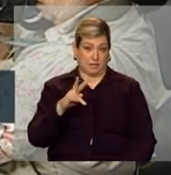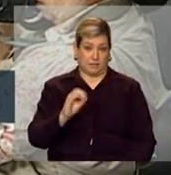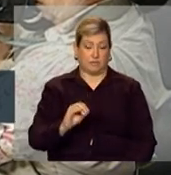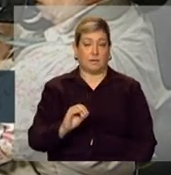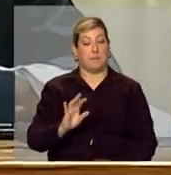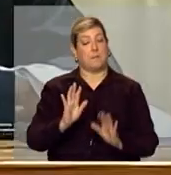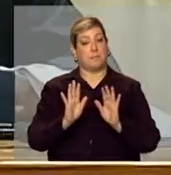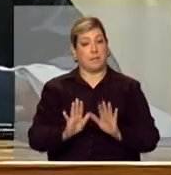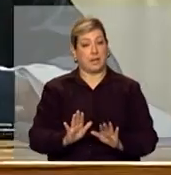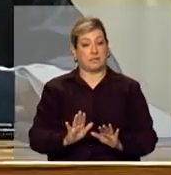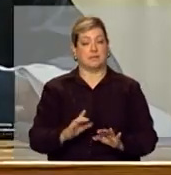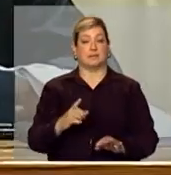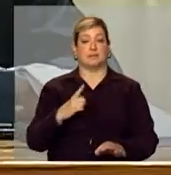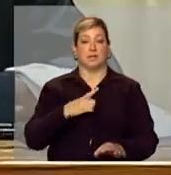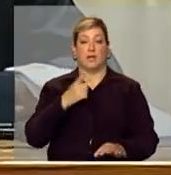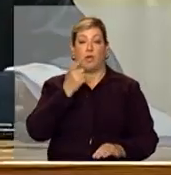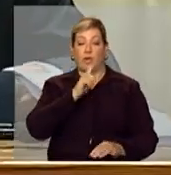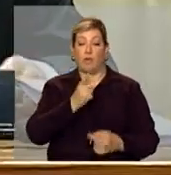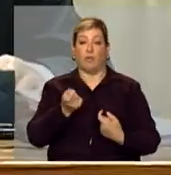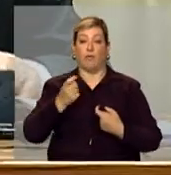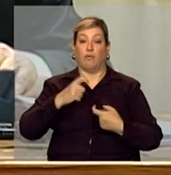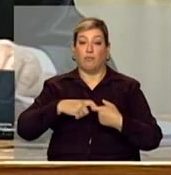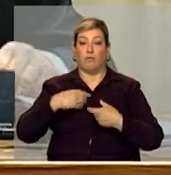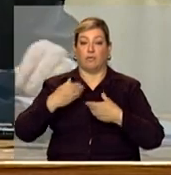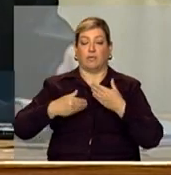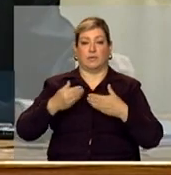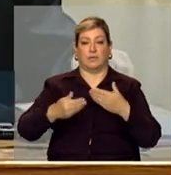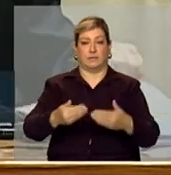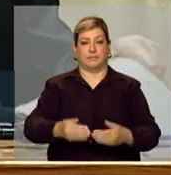porém em recuperação né